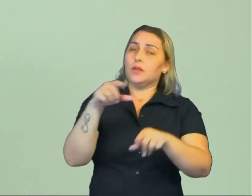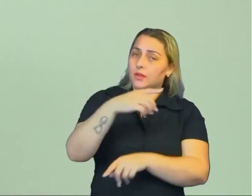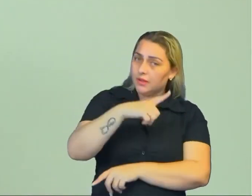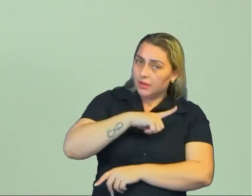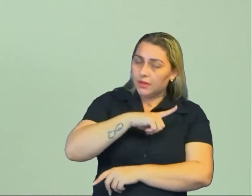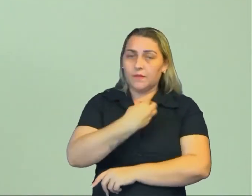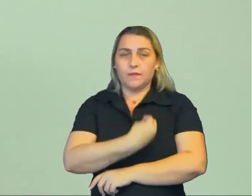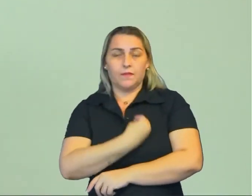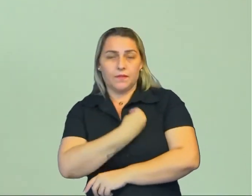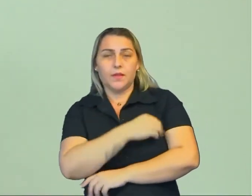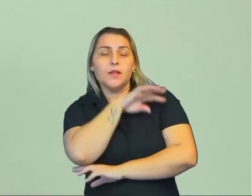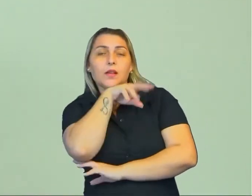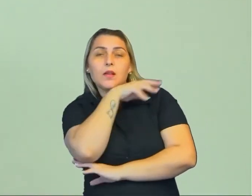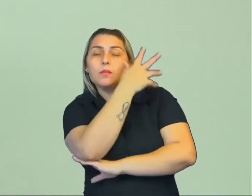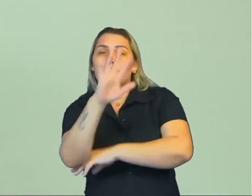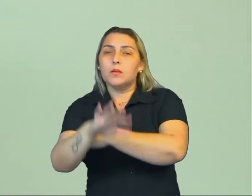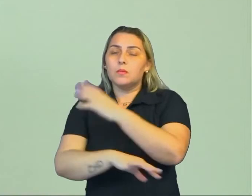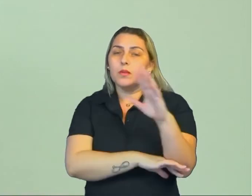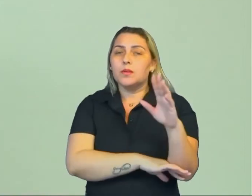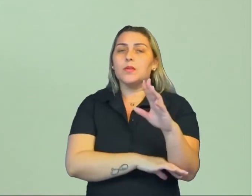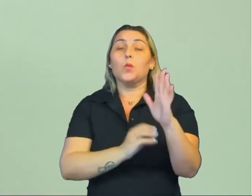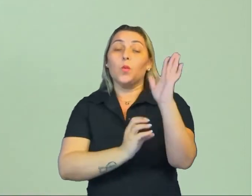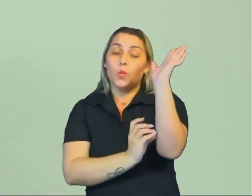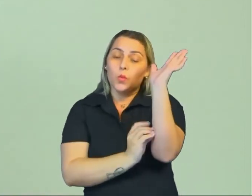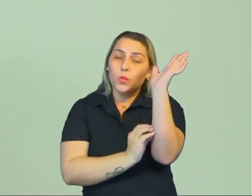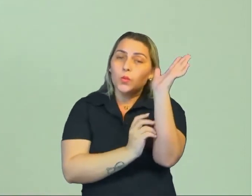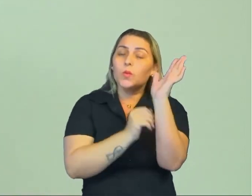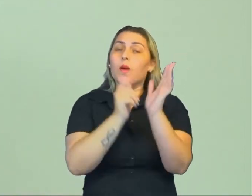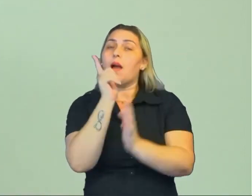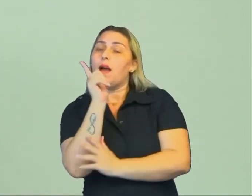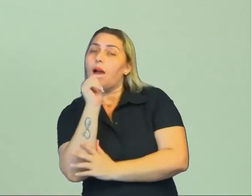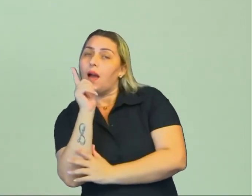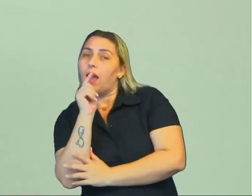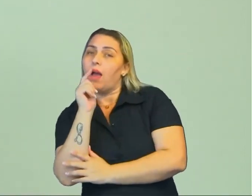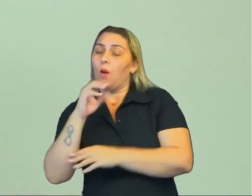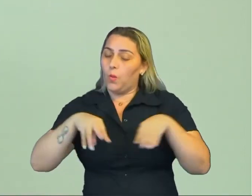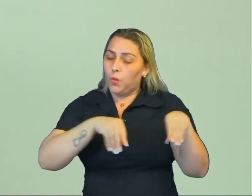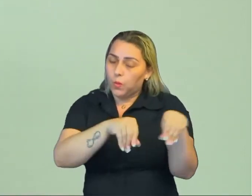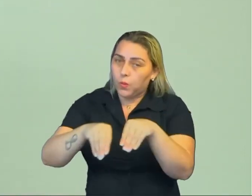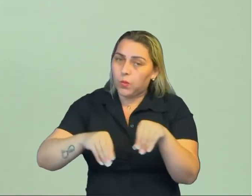animais, as plantas. Seres não vivos são quem? A água, o